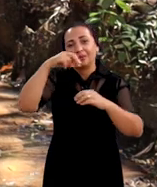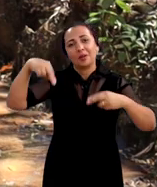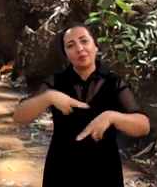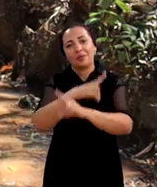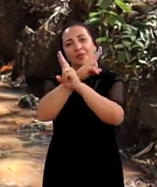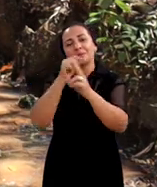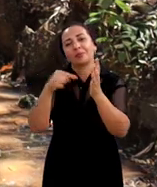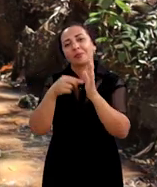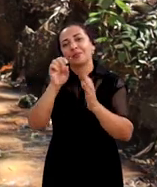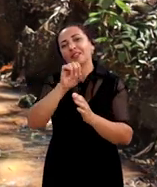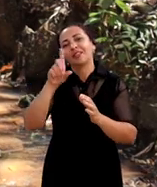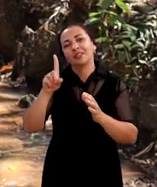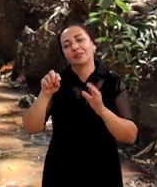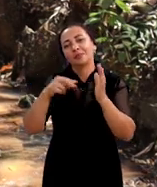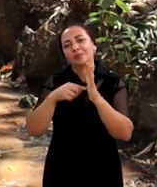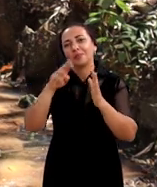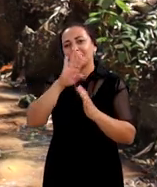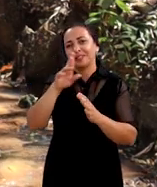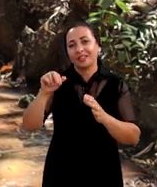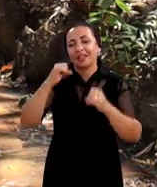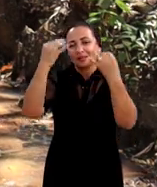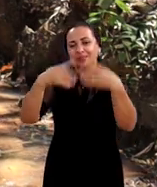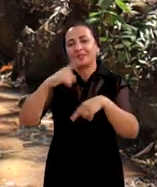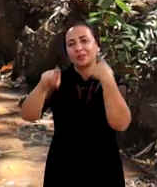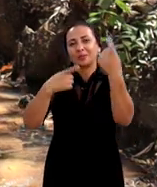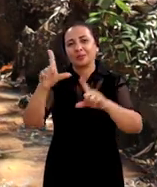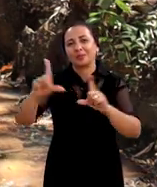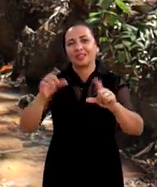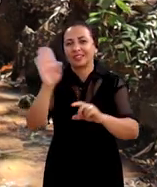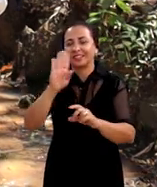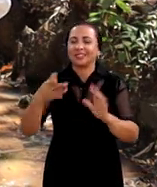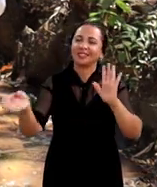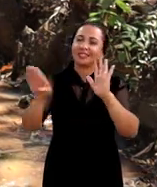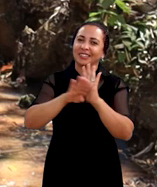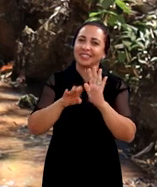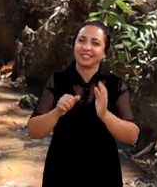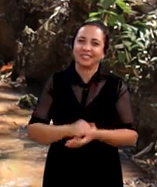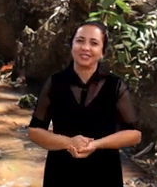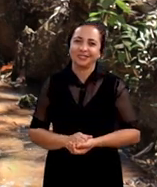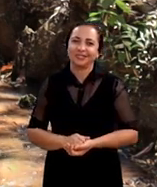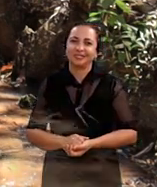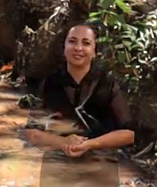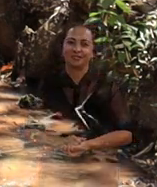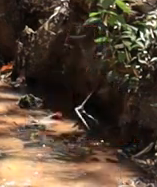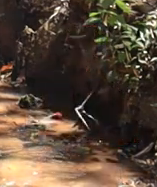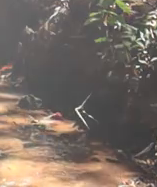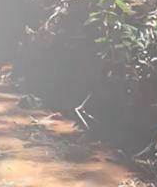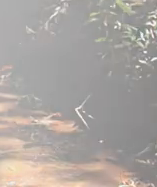universciencia@uesb.edu.br, que a gente explica por aqui numa outra edição. Tchau, tchau e até lá!